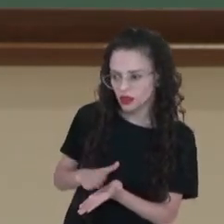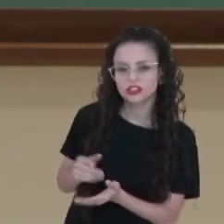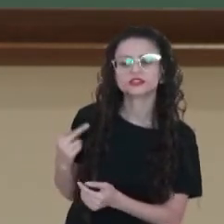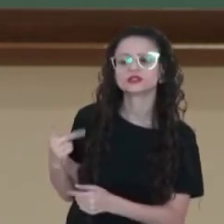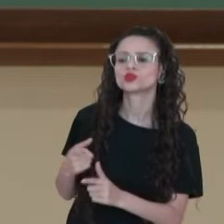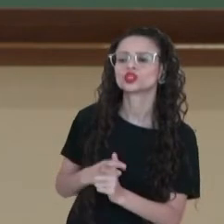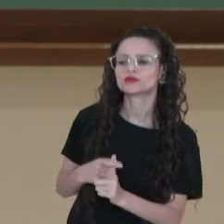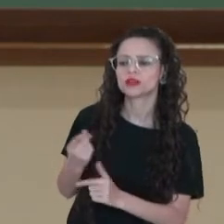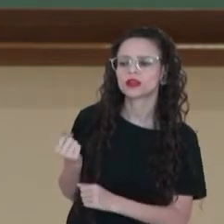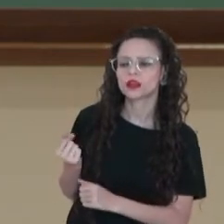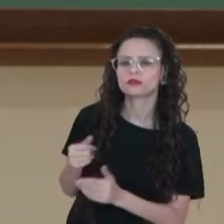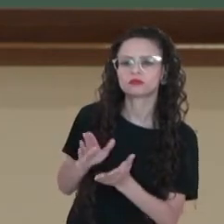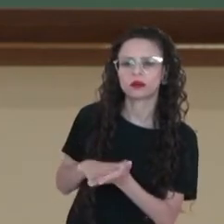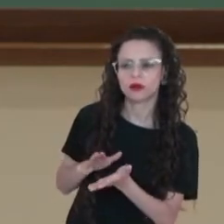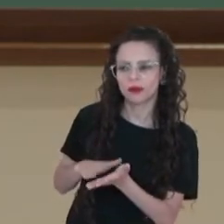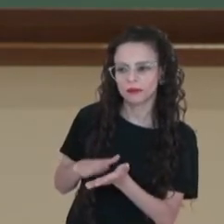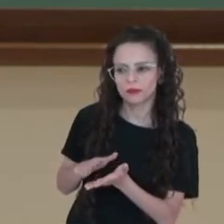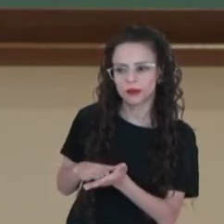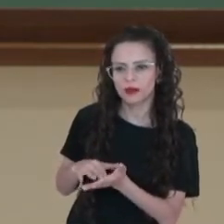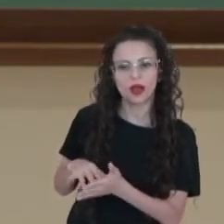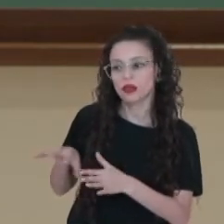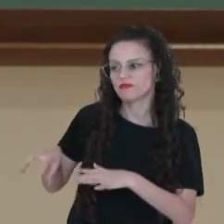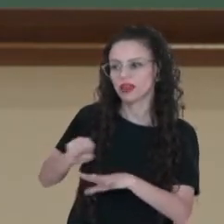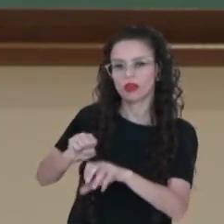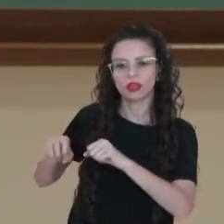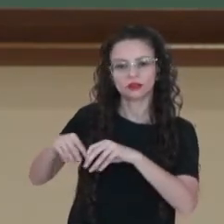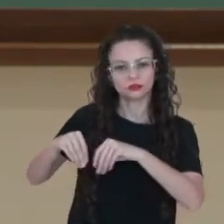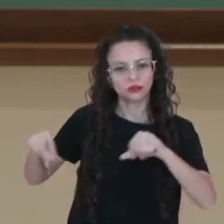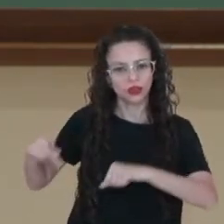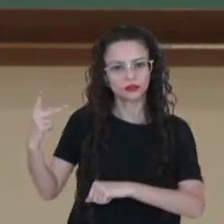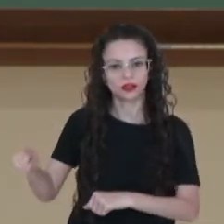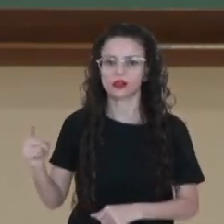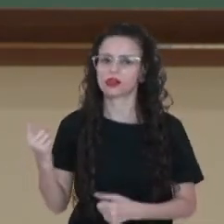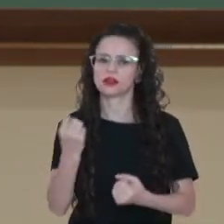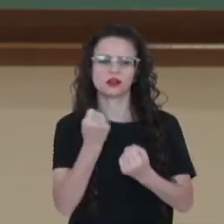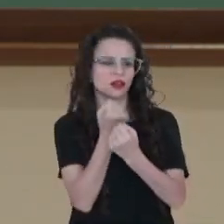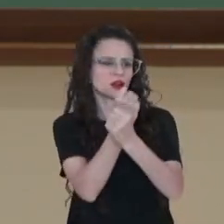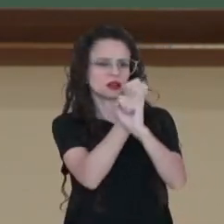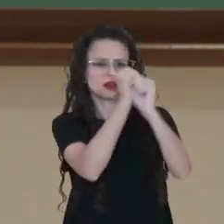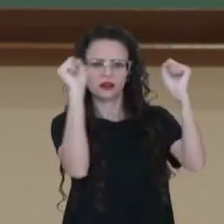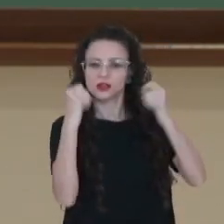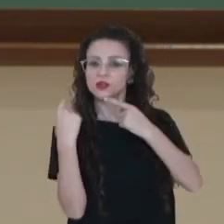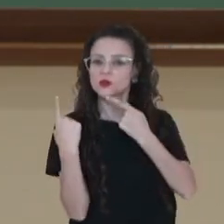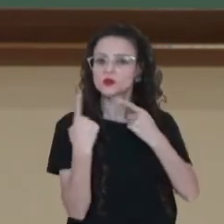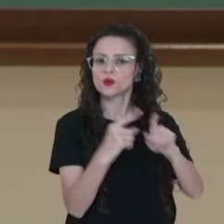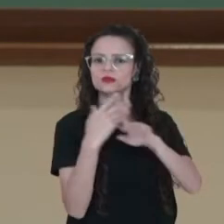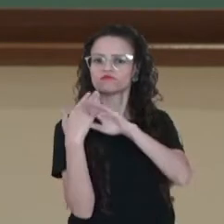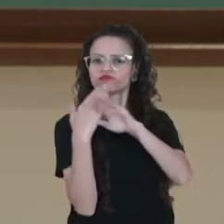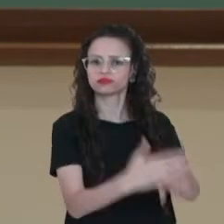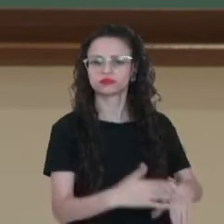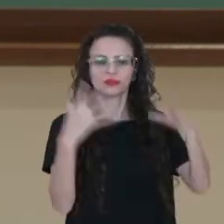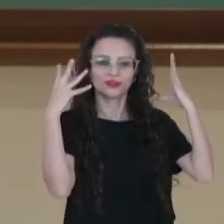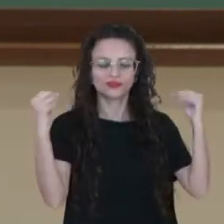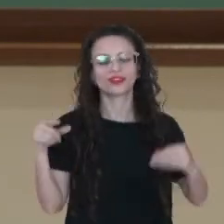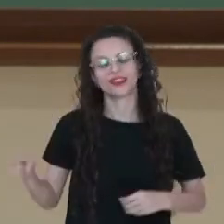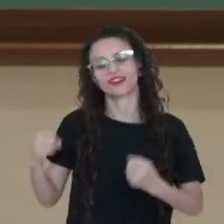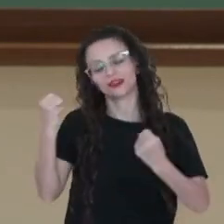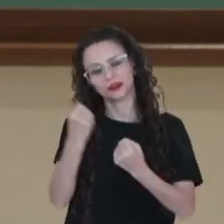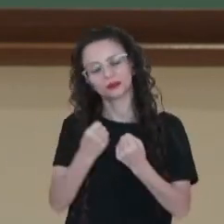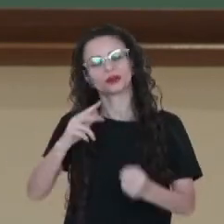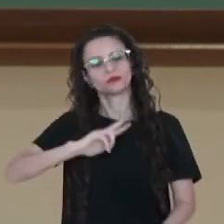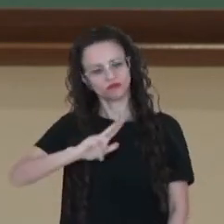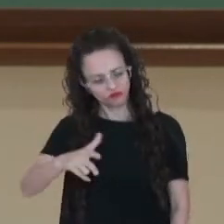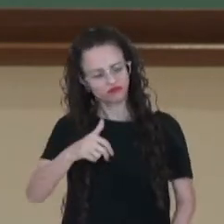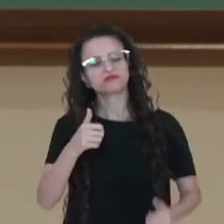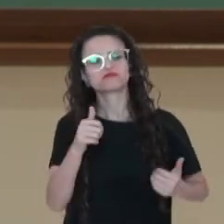dívidas deles e confiscar as terras deles, eles se revoltam contra os holandeses e apoiam os portugueses na expulsão